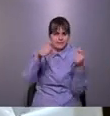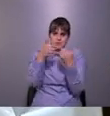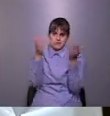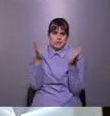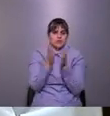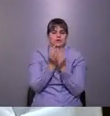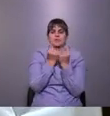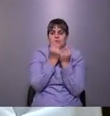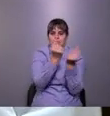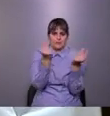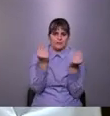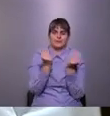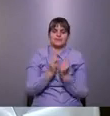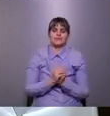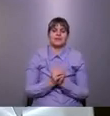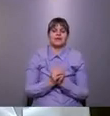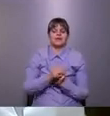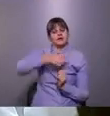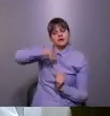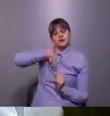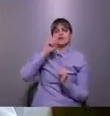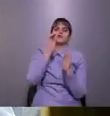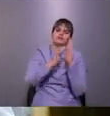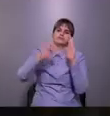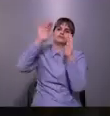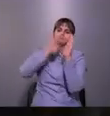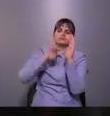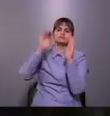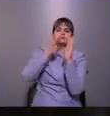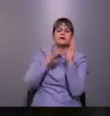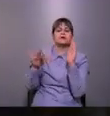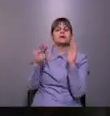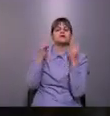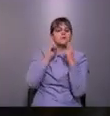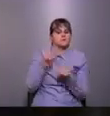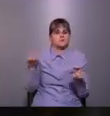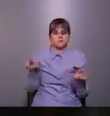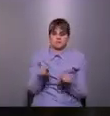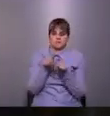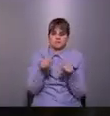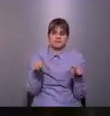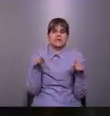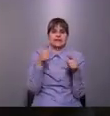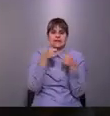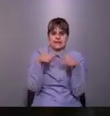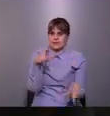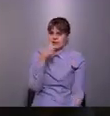pessoas. Entretanto, cantamos Lumen Christi, Amen.